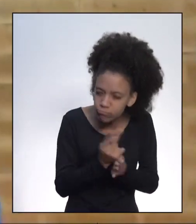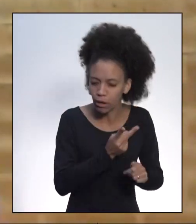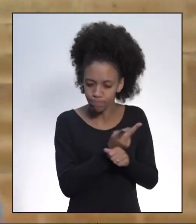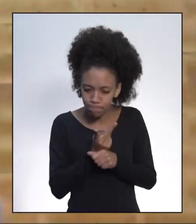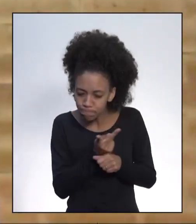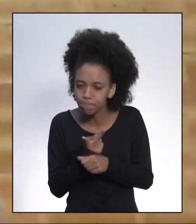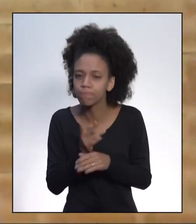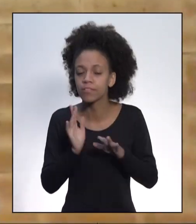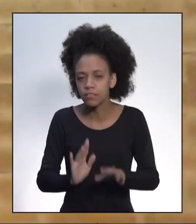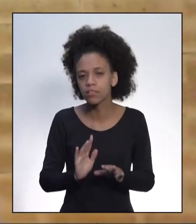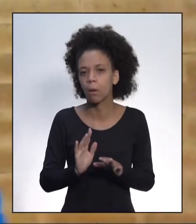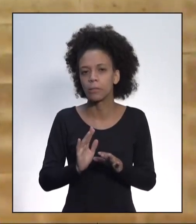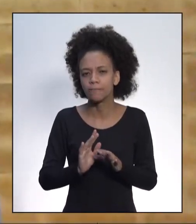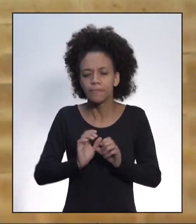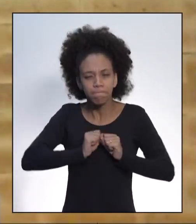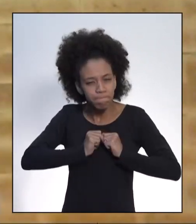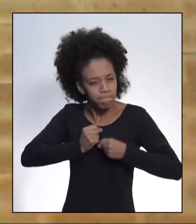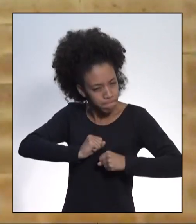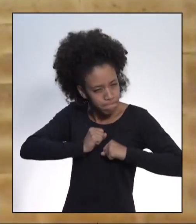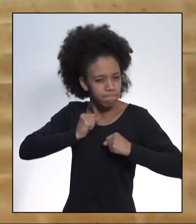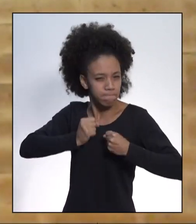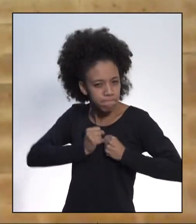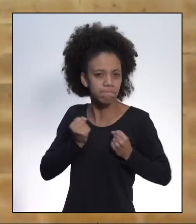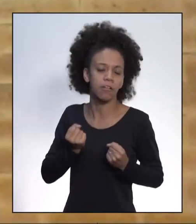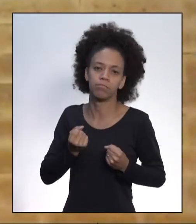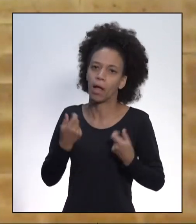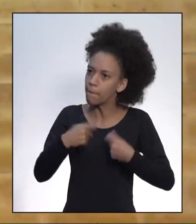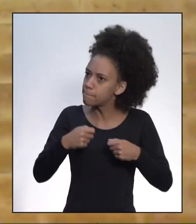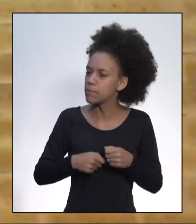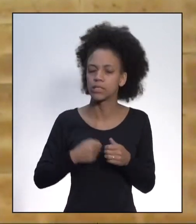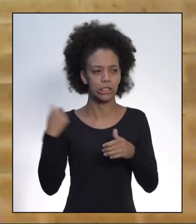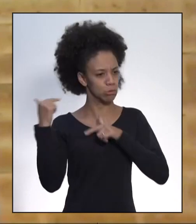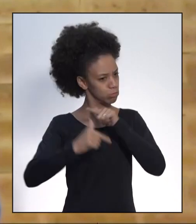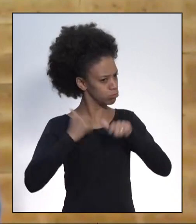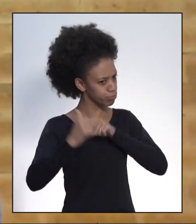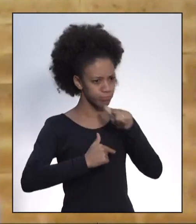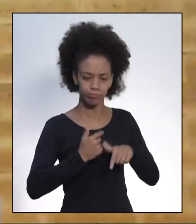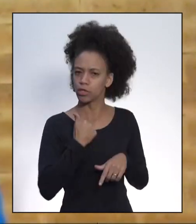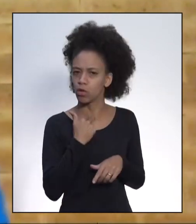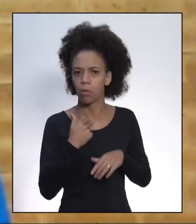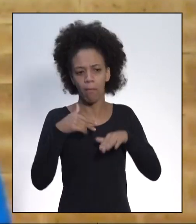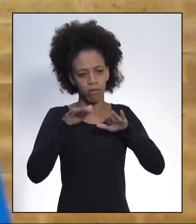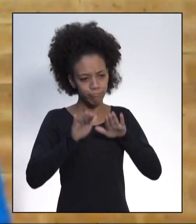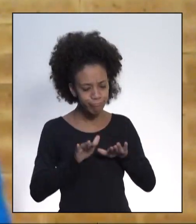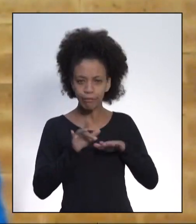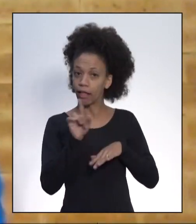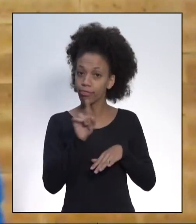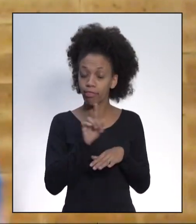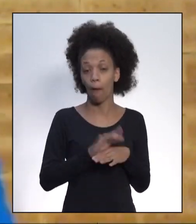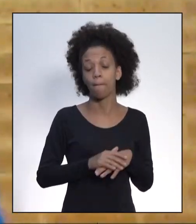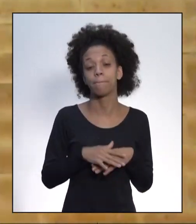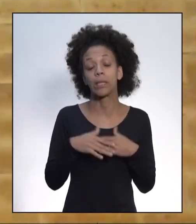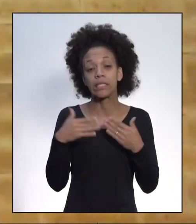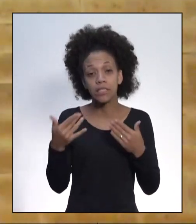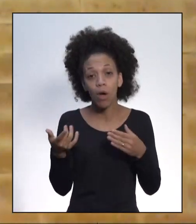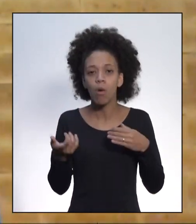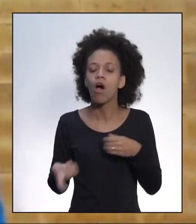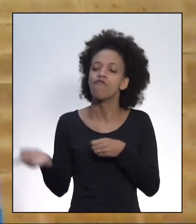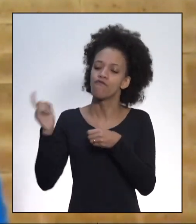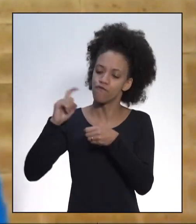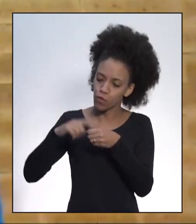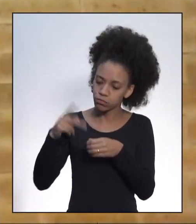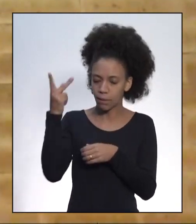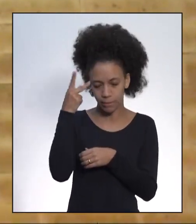senso de urgência muito forte, né, assim, de apurado, de, né, eu preciso correr, eu não posso me acomodar. Com isso, eu voltei para São Paulo